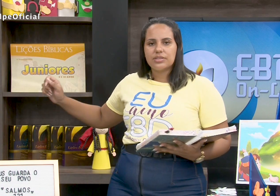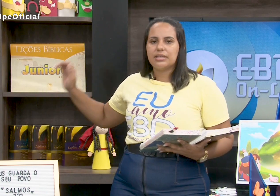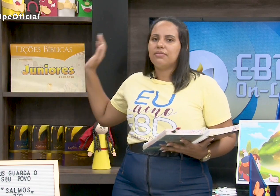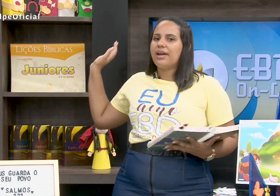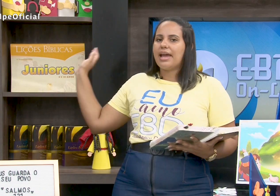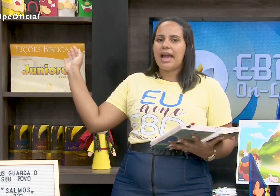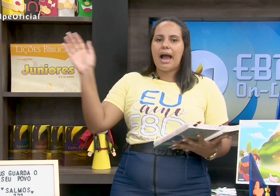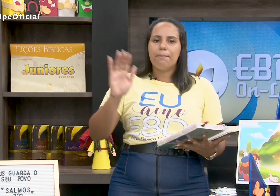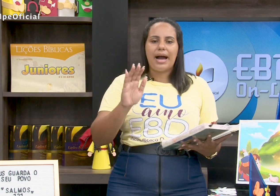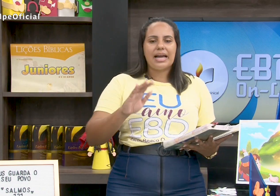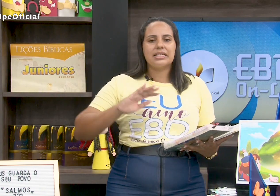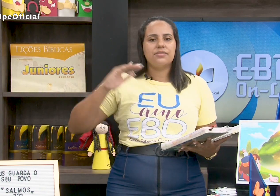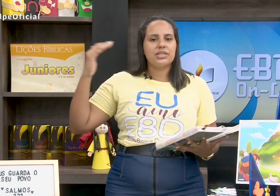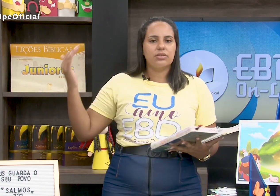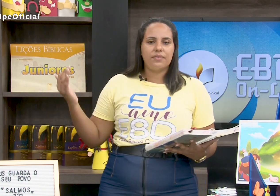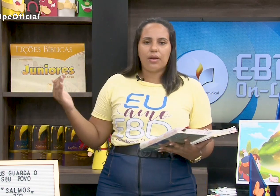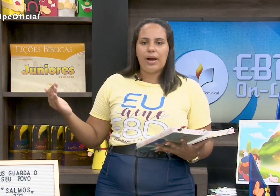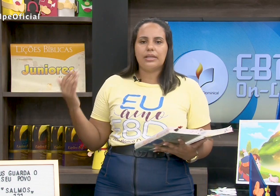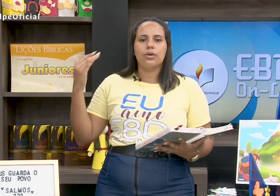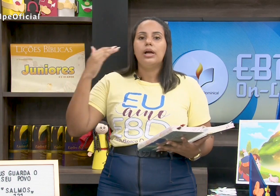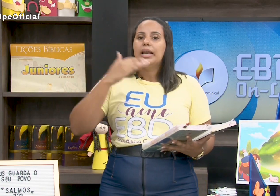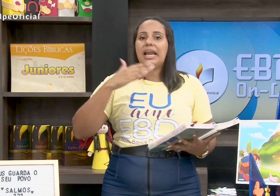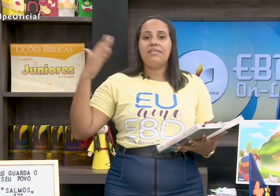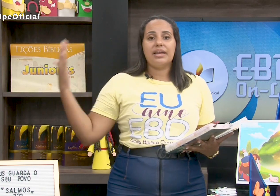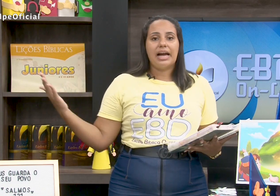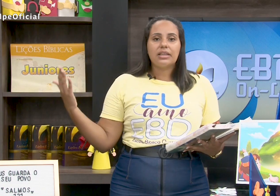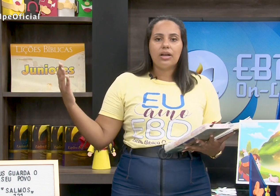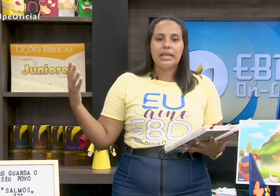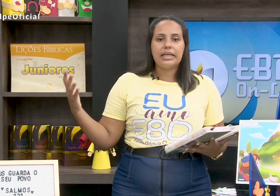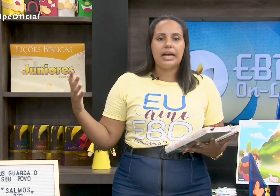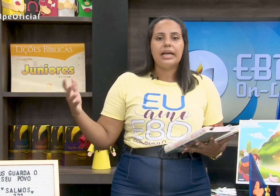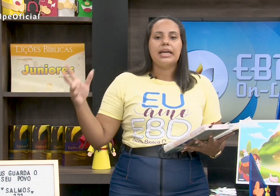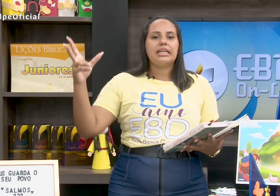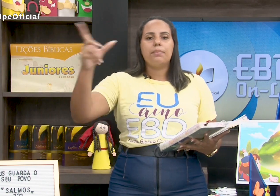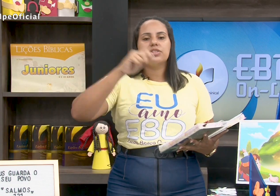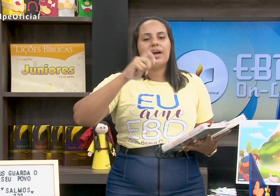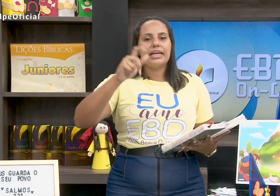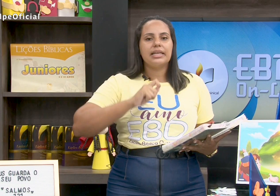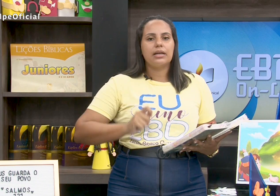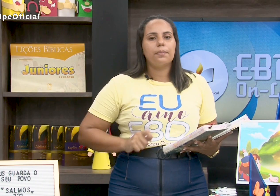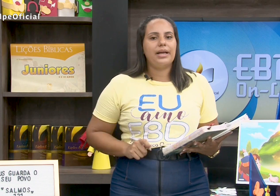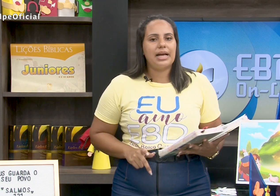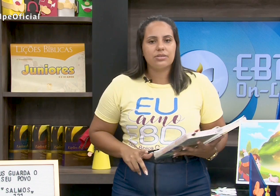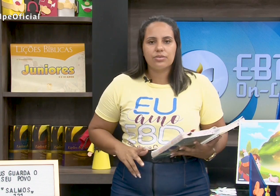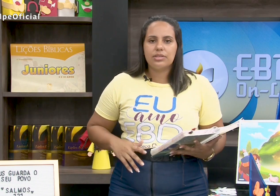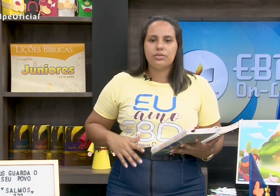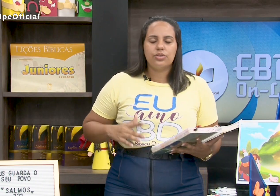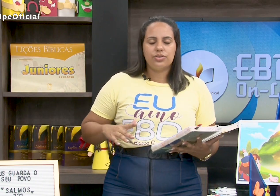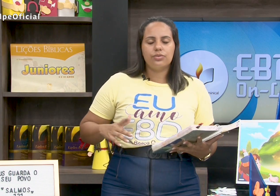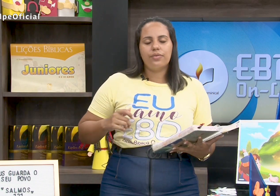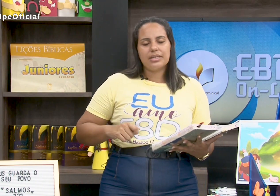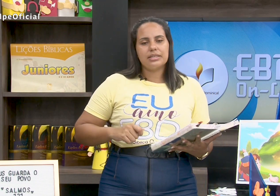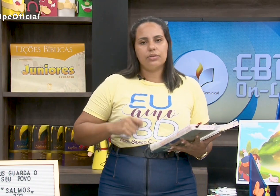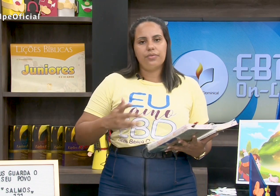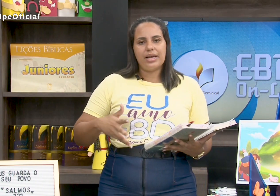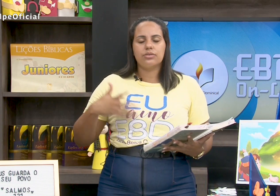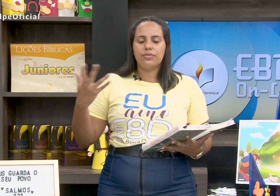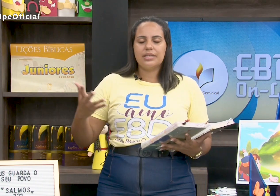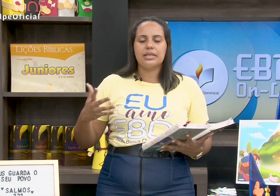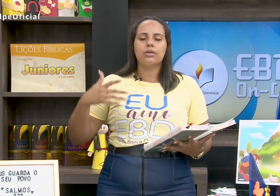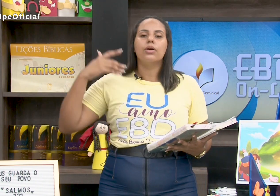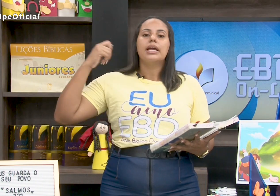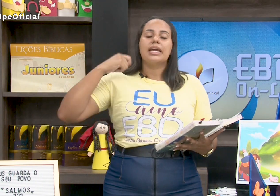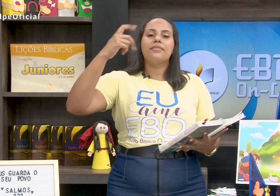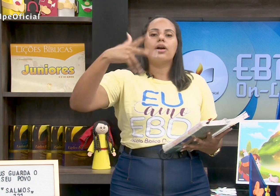quadro se você tiver, apague. Se você não tiver quadro, leve em cartolina e depois vá retirando pedaços